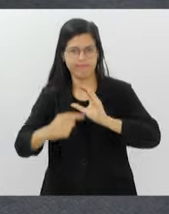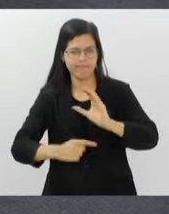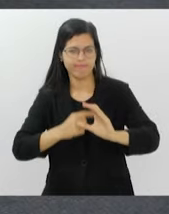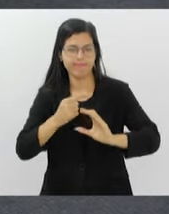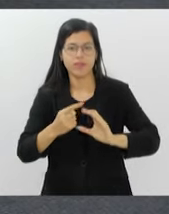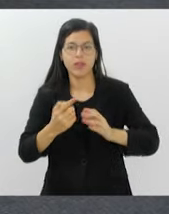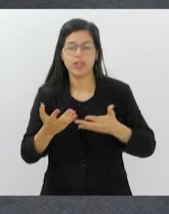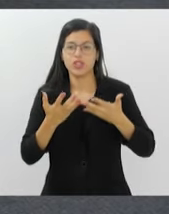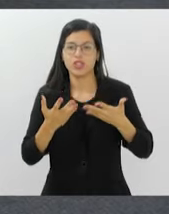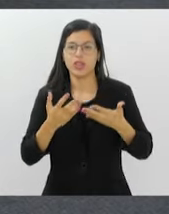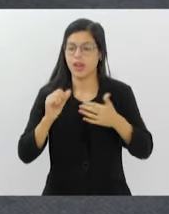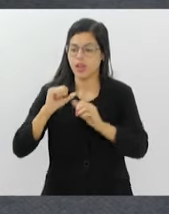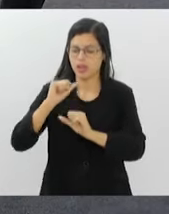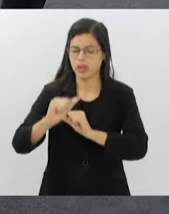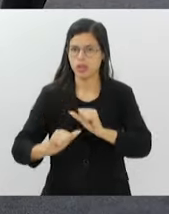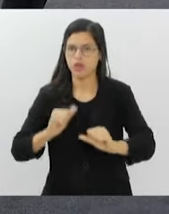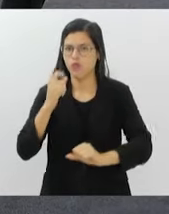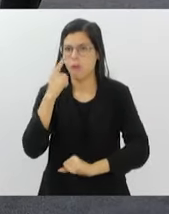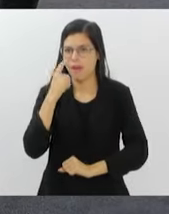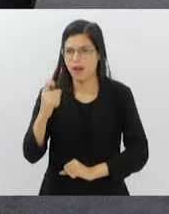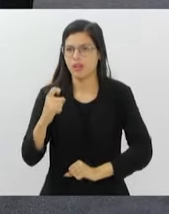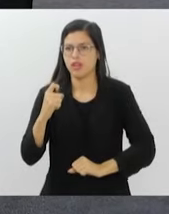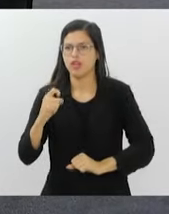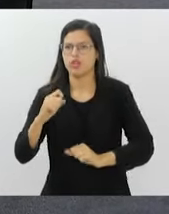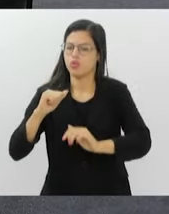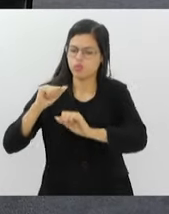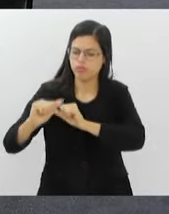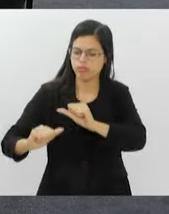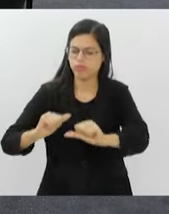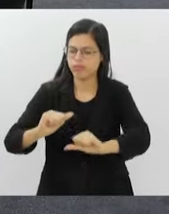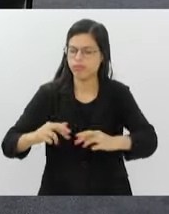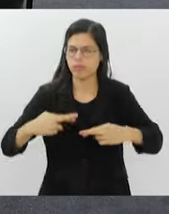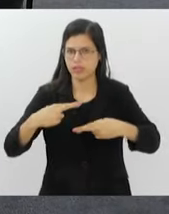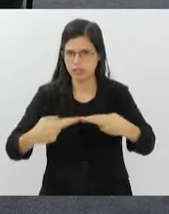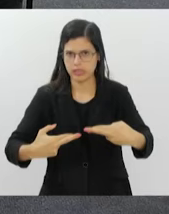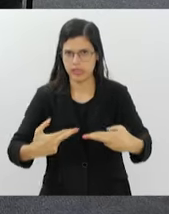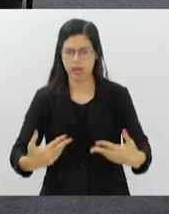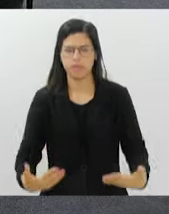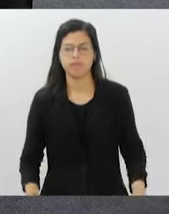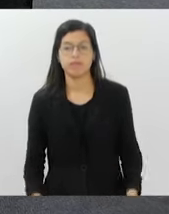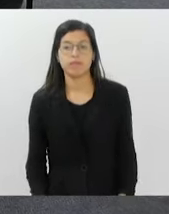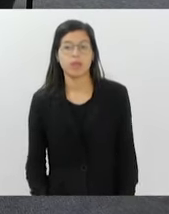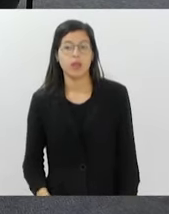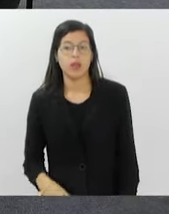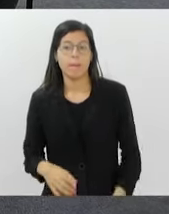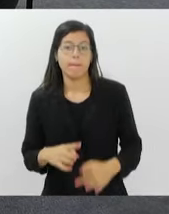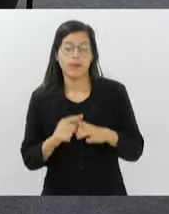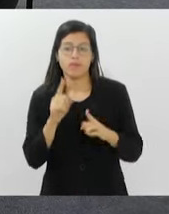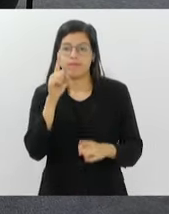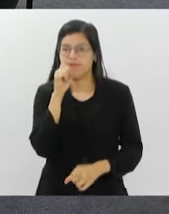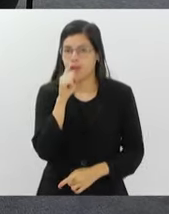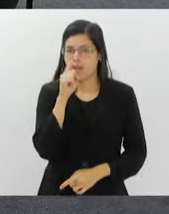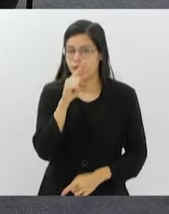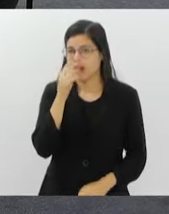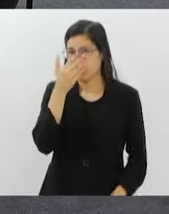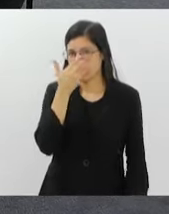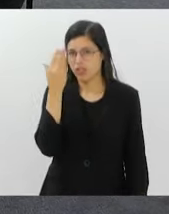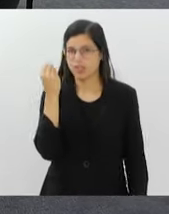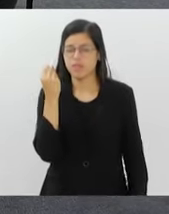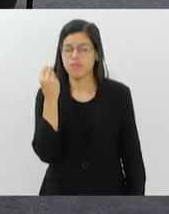transformar lixo em Nova matériaprima Então por uma falha por um esquecimento tinham esquecido